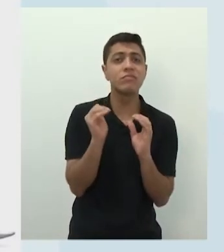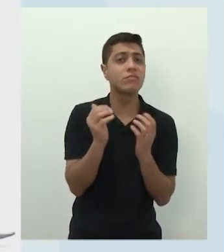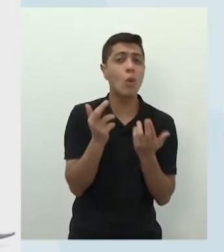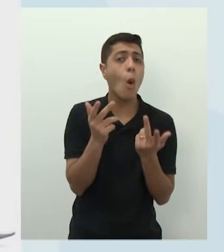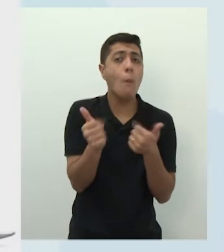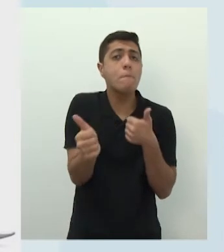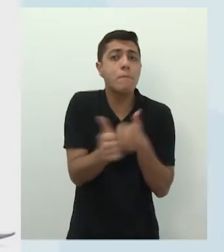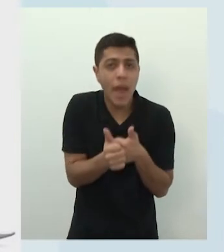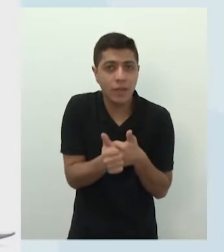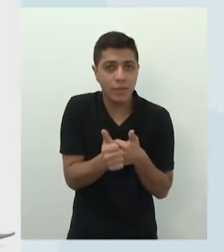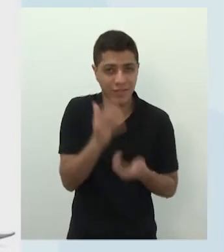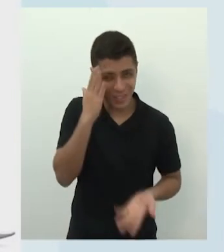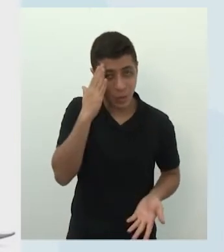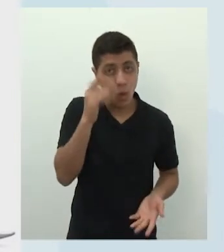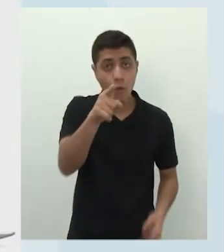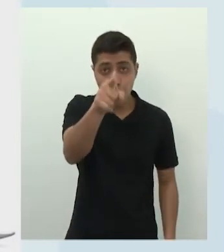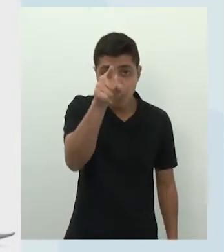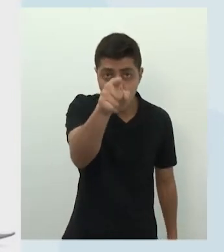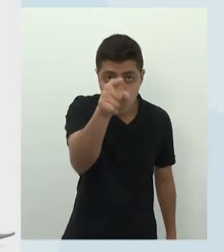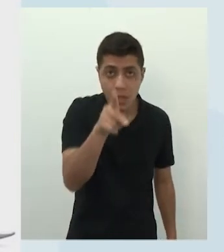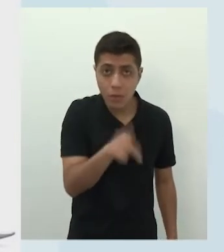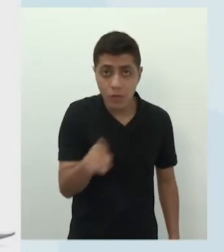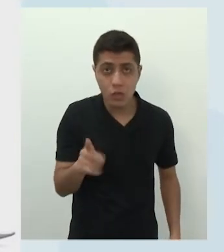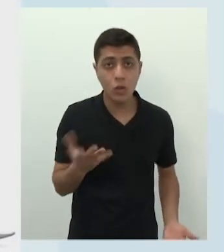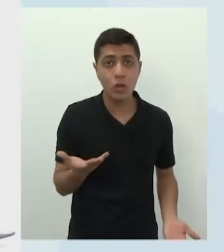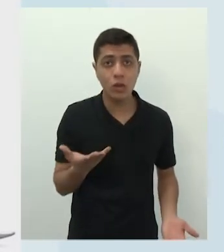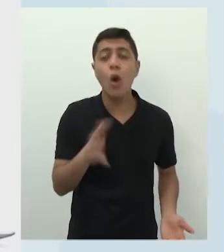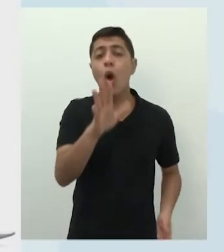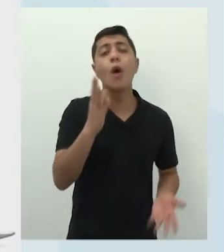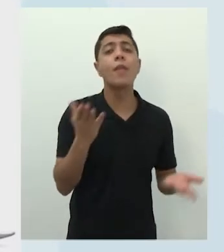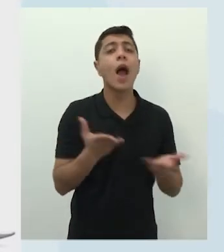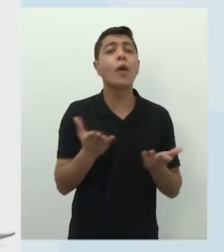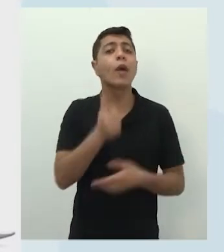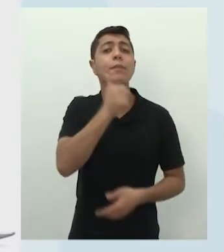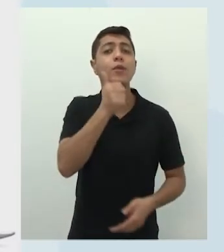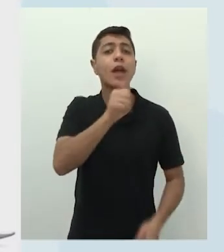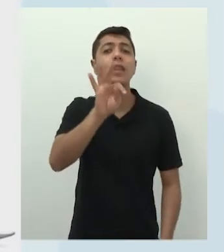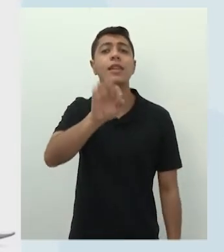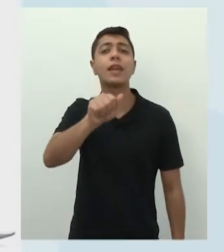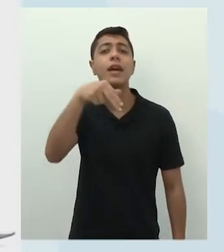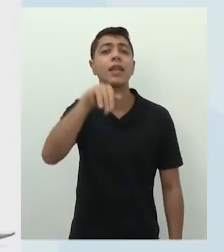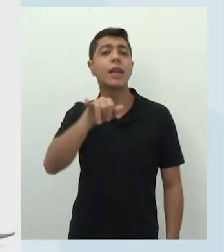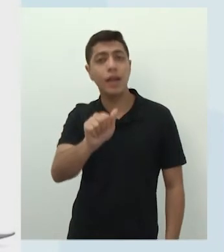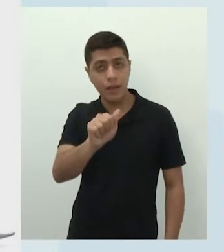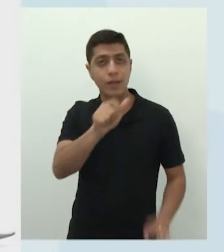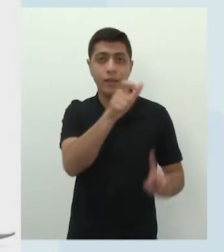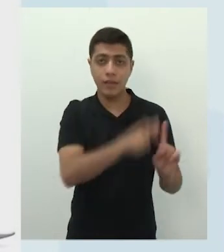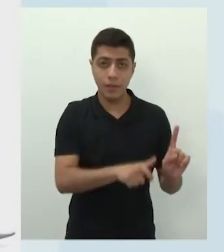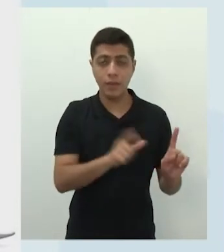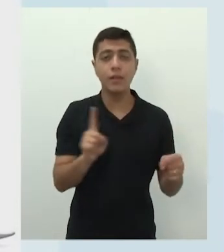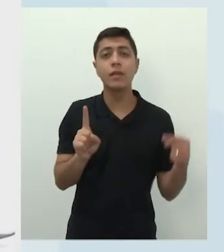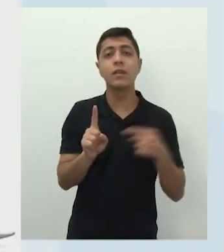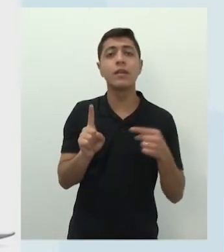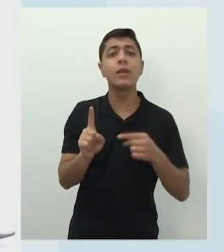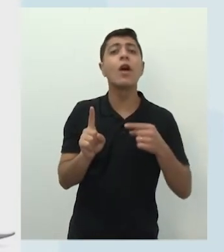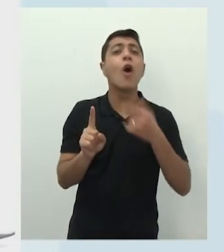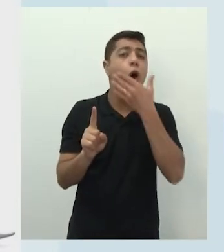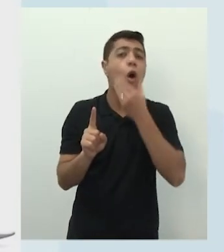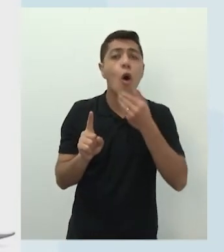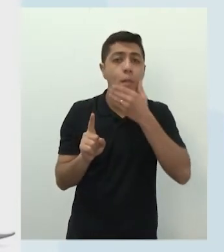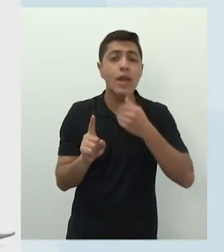você, educador, o que separa a Tânia do Trump são 6 pessoas. 6